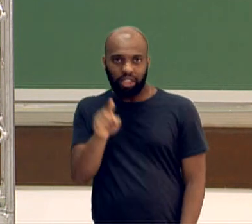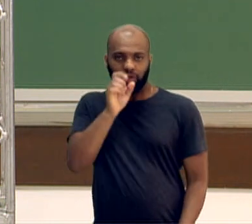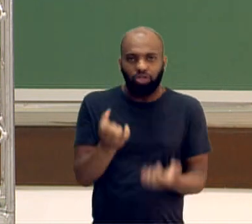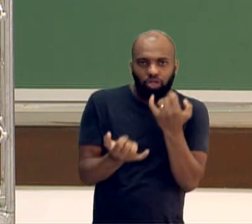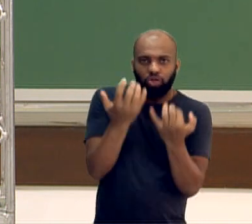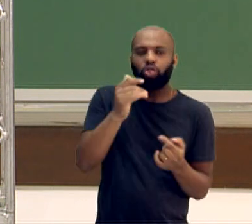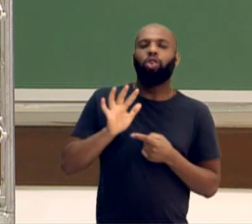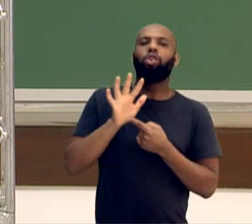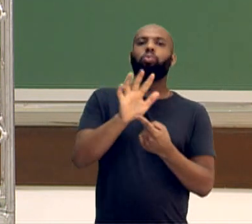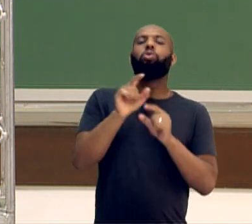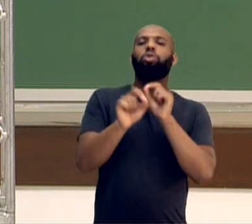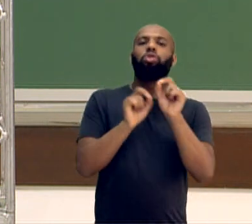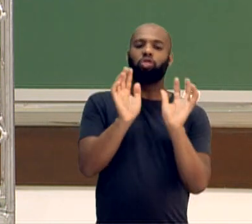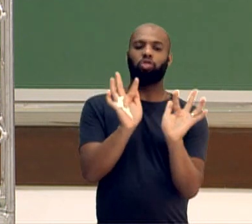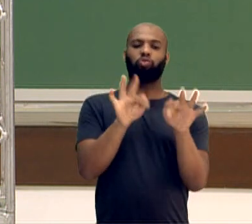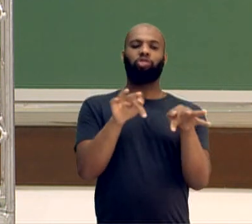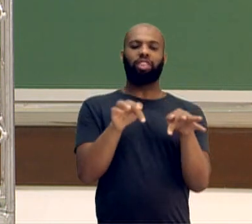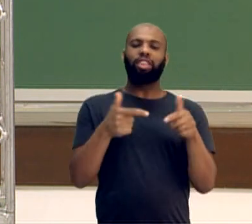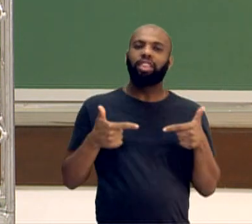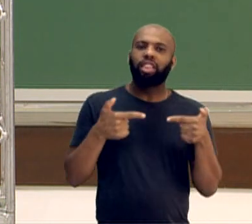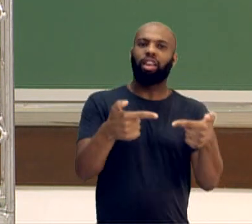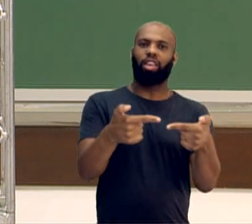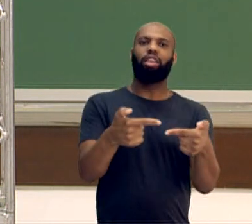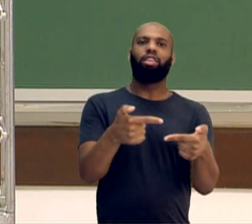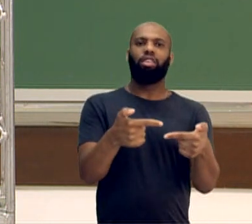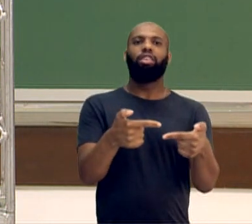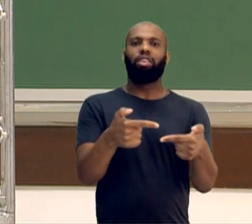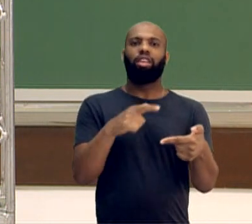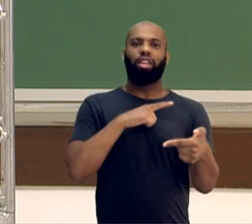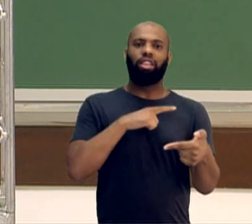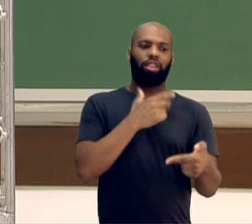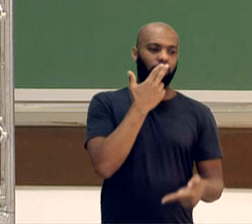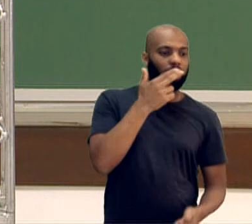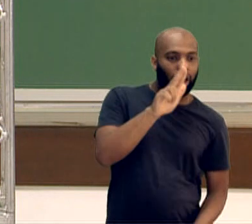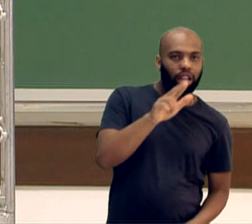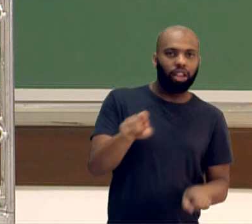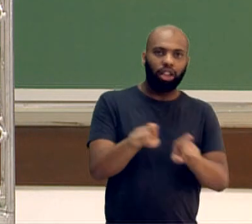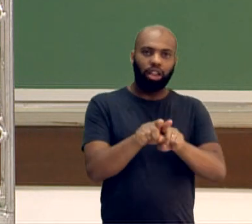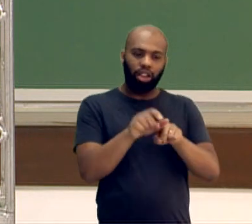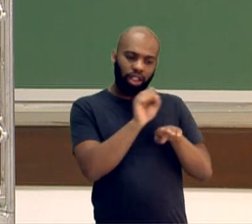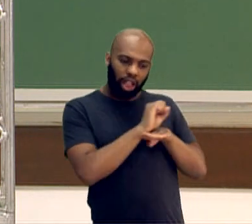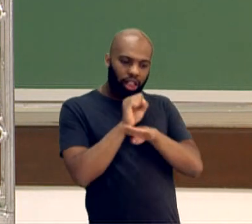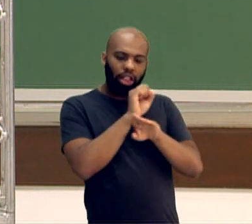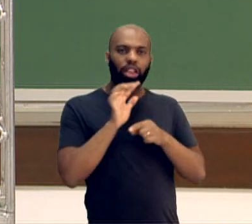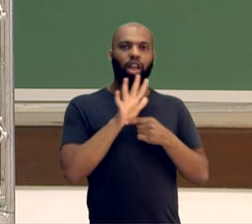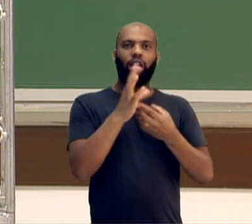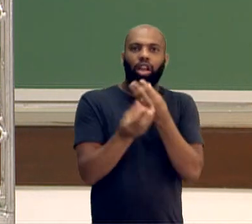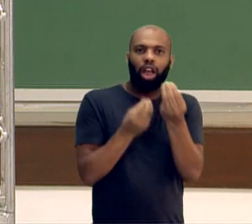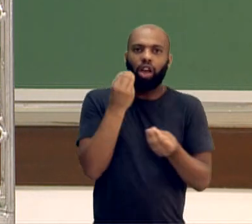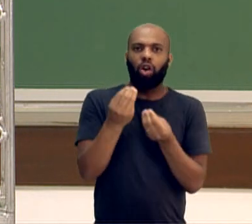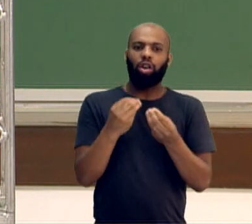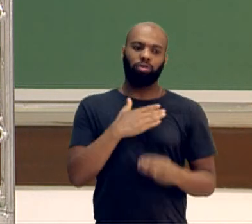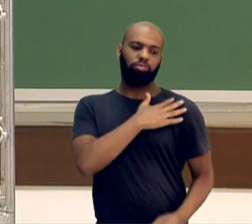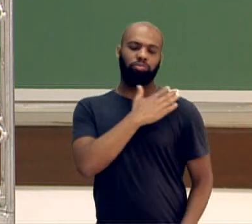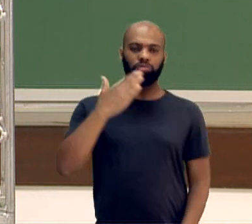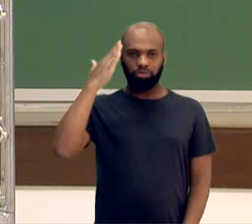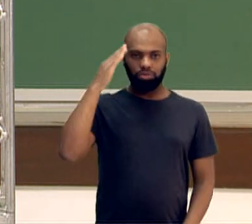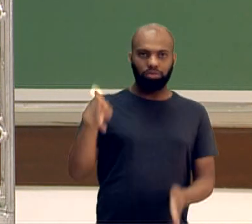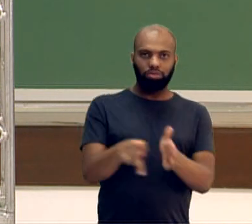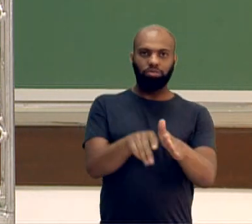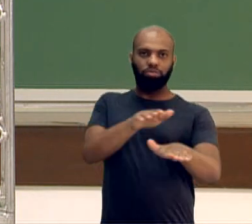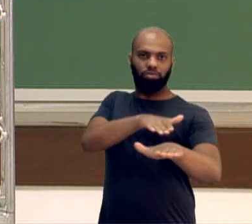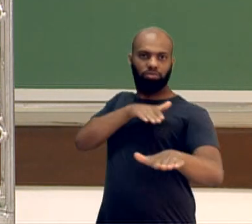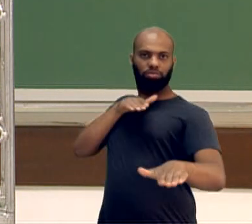lá entre os socialistas e os nazistas, né? E vai mostrar como é que era um pouco o exército de Stalin, como é que se